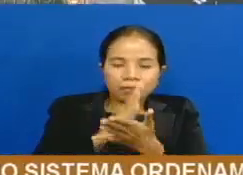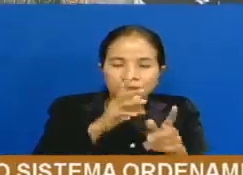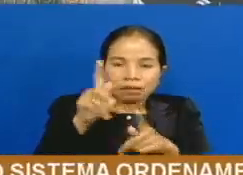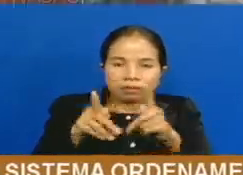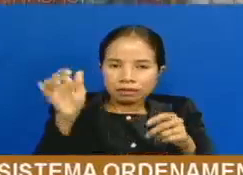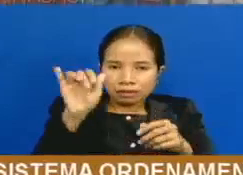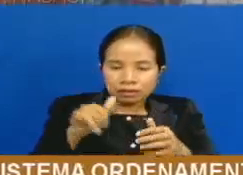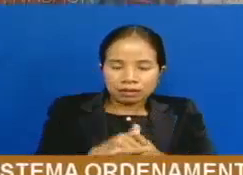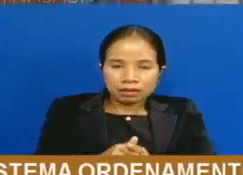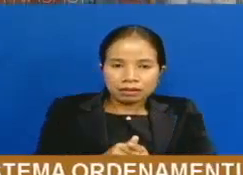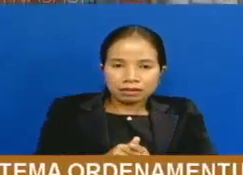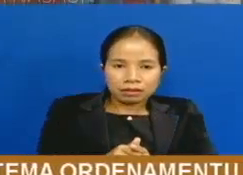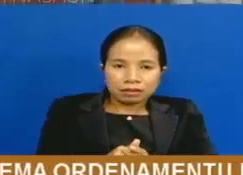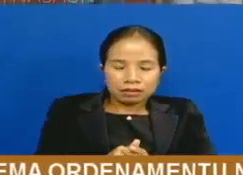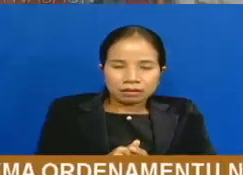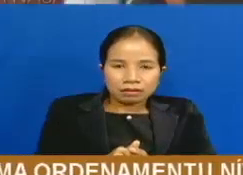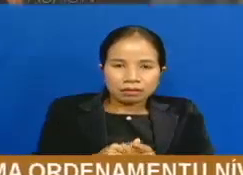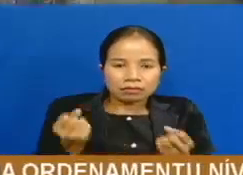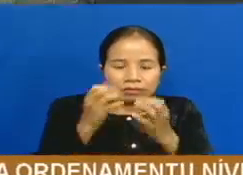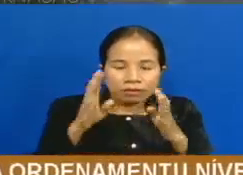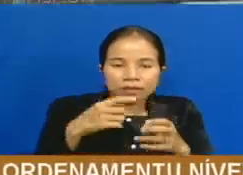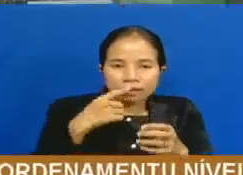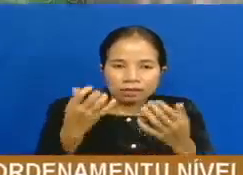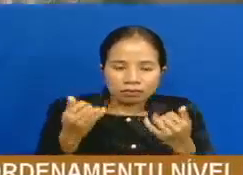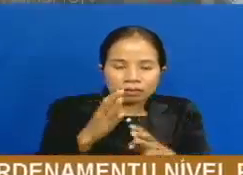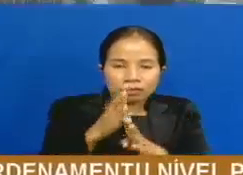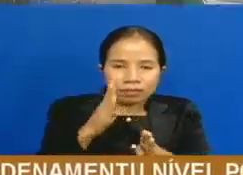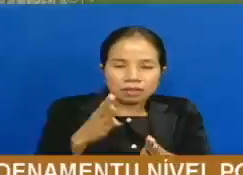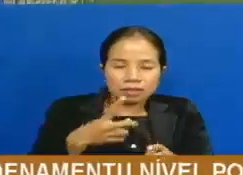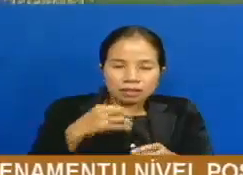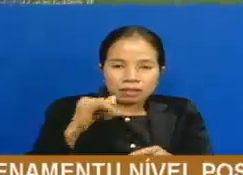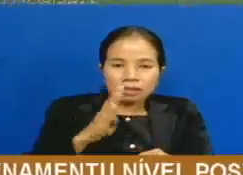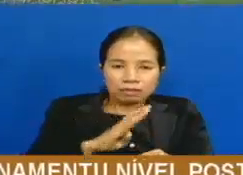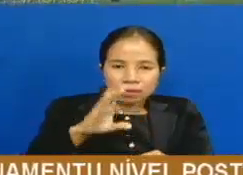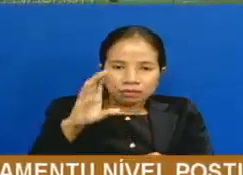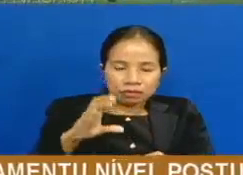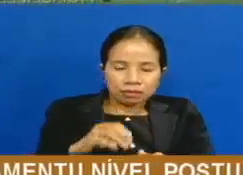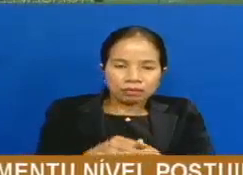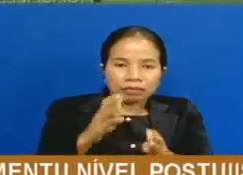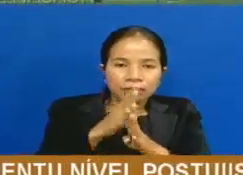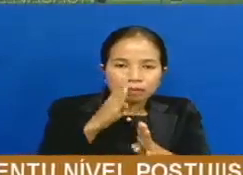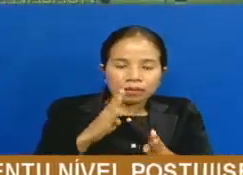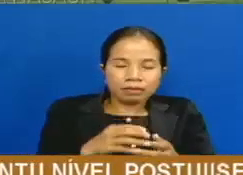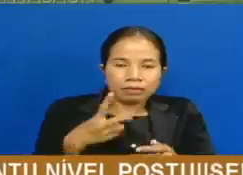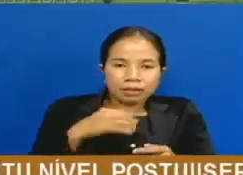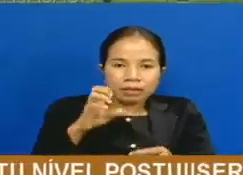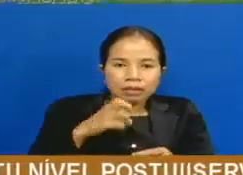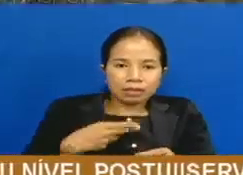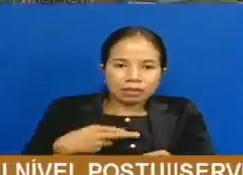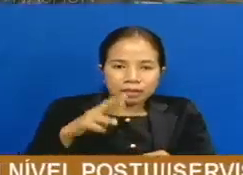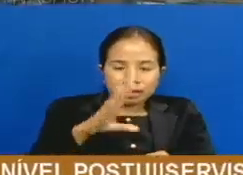sira. Motorista ne reforça, daudaune bis direção Dili Baucau, microlet direção Dili Hera